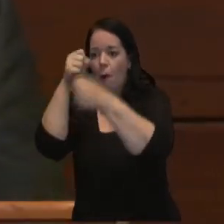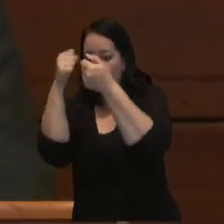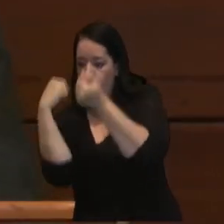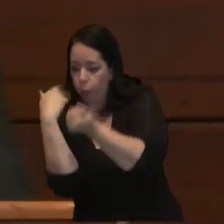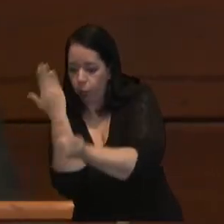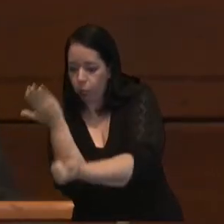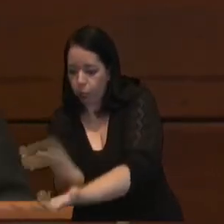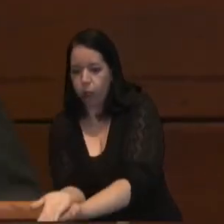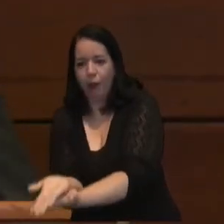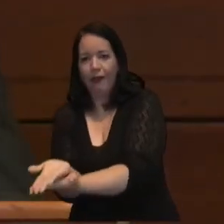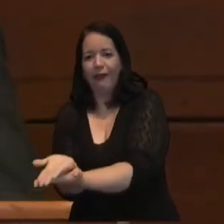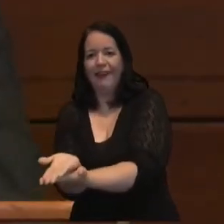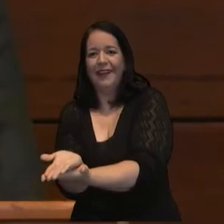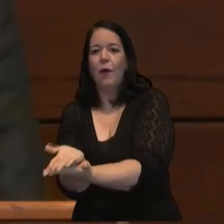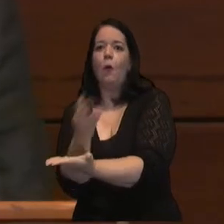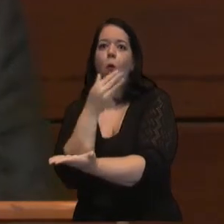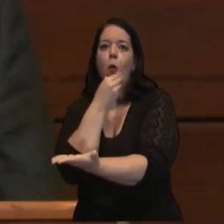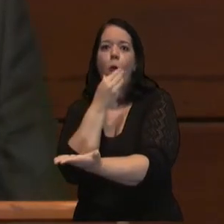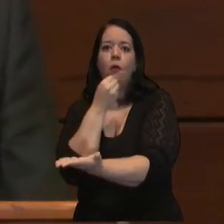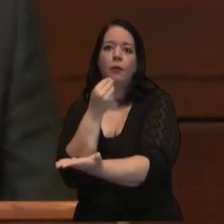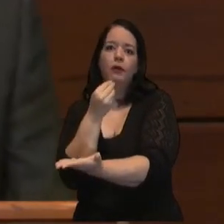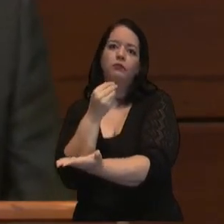coisa espetacular, meus irmãos.